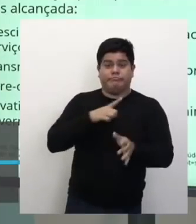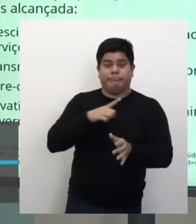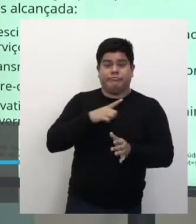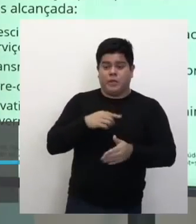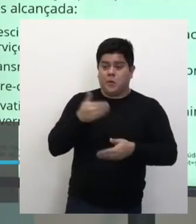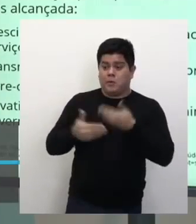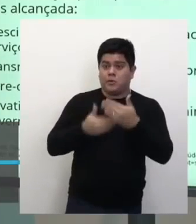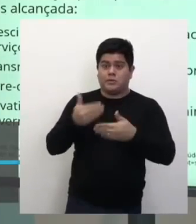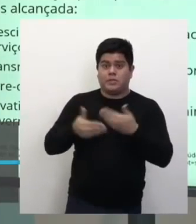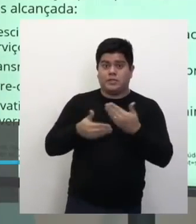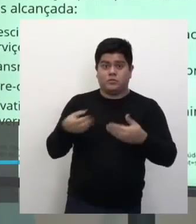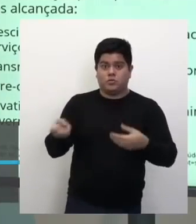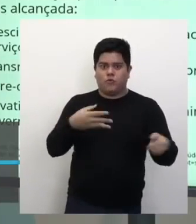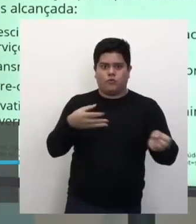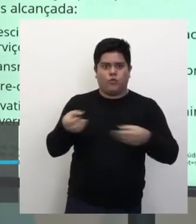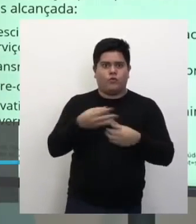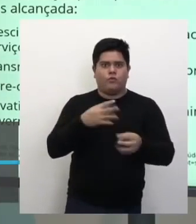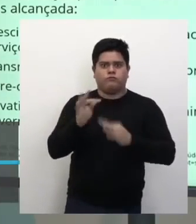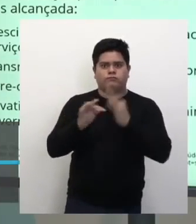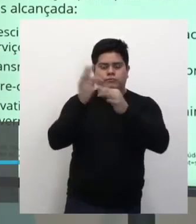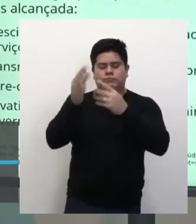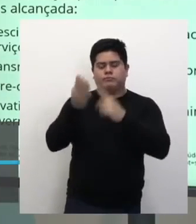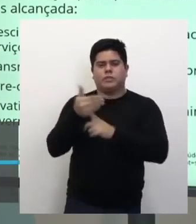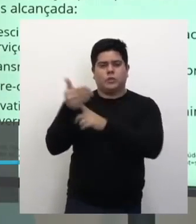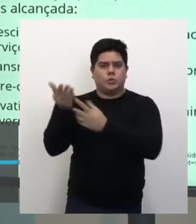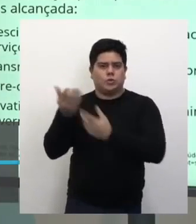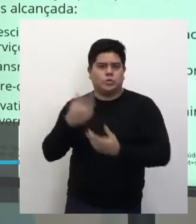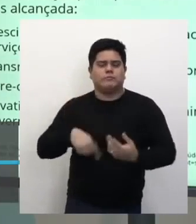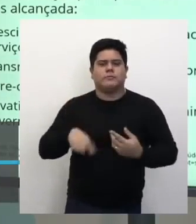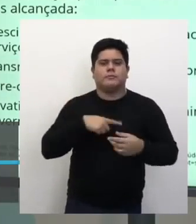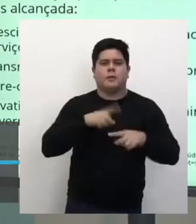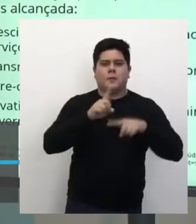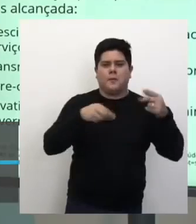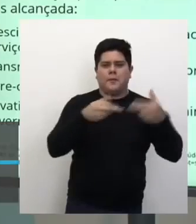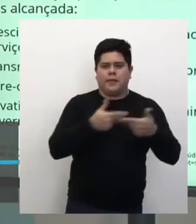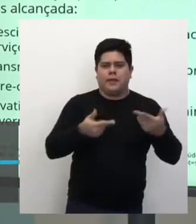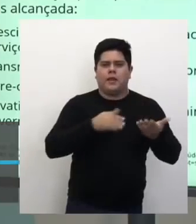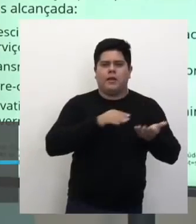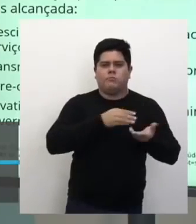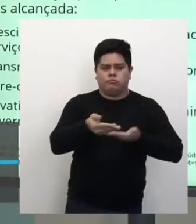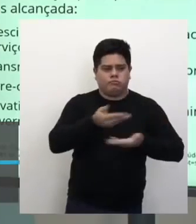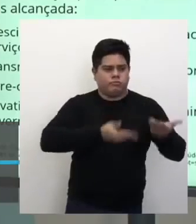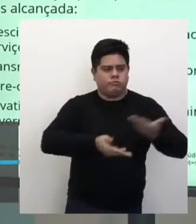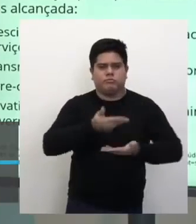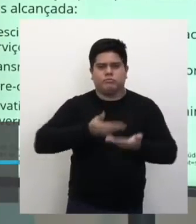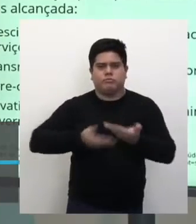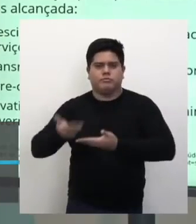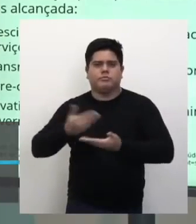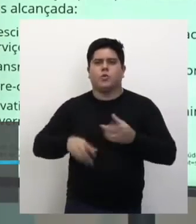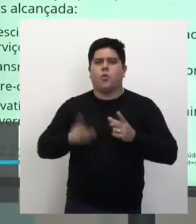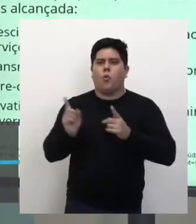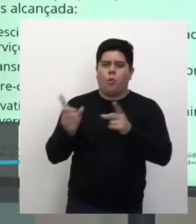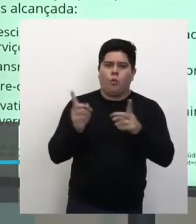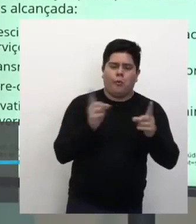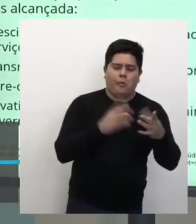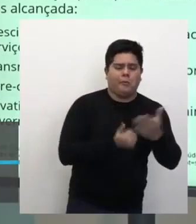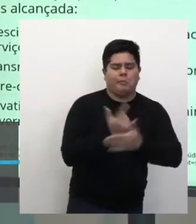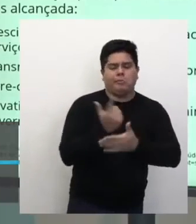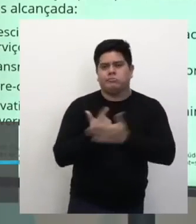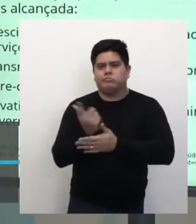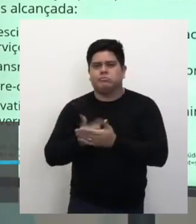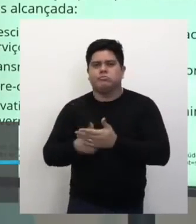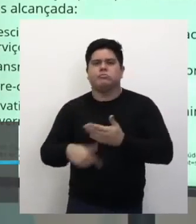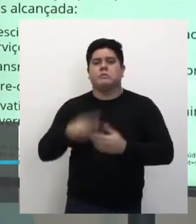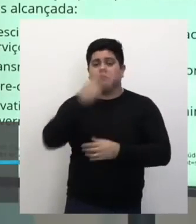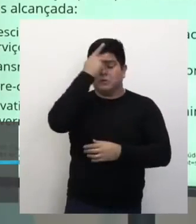aí de modernização, principalmente dos fluxos materiais, aí, que é a questão do processo de comércio, né, o fluxo